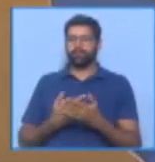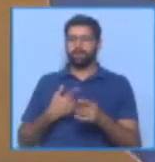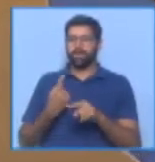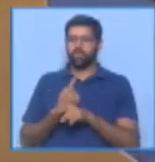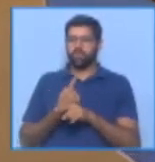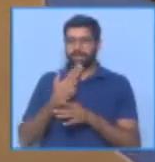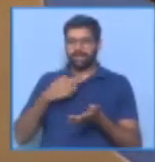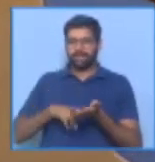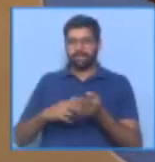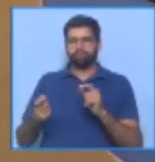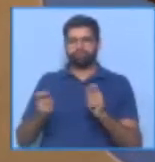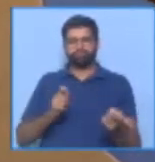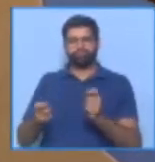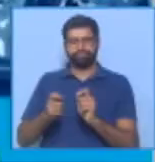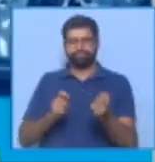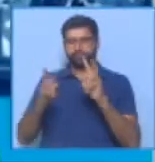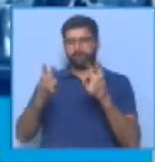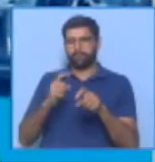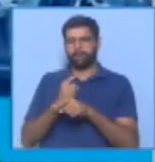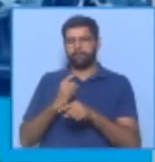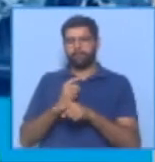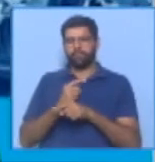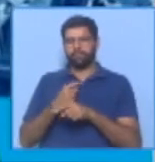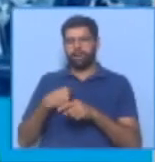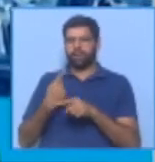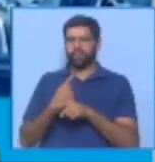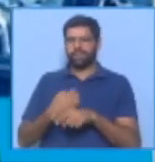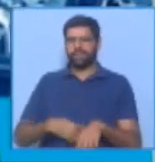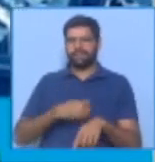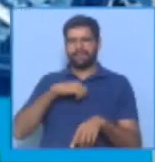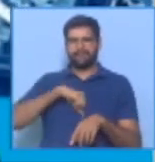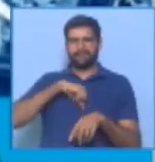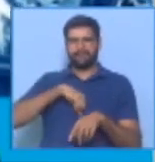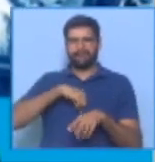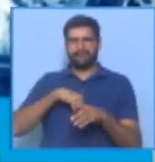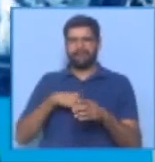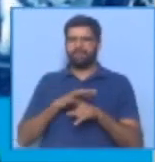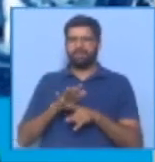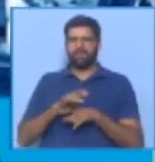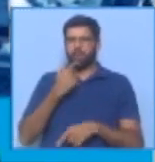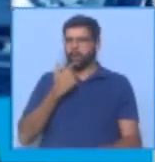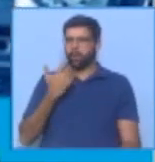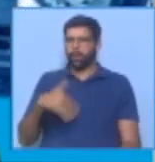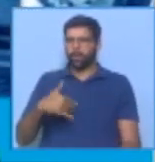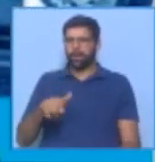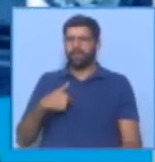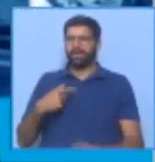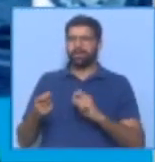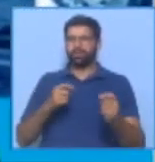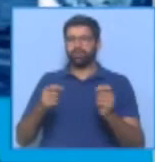E aquilo que se nota é que sobre esta matéria há muito ruído emocional. Há uma enorme